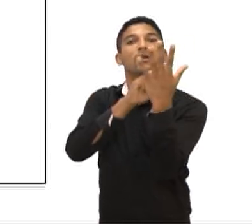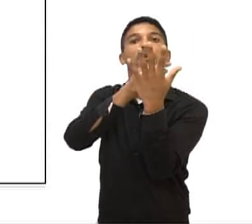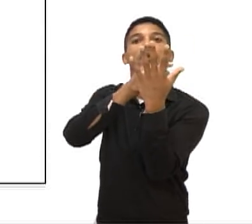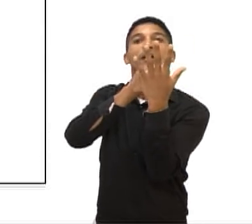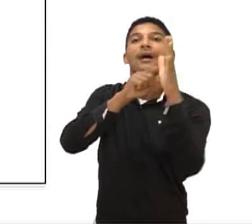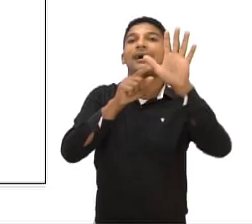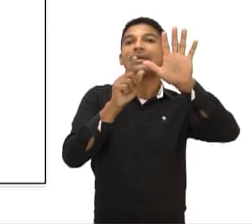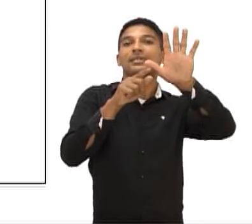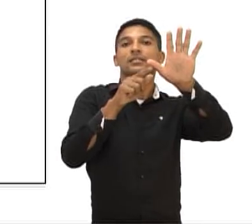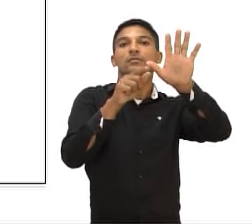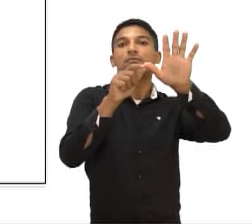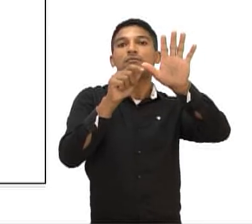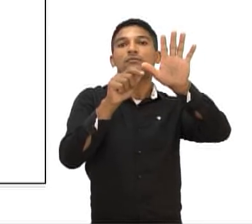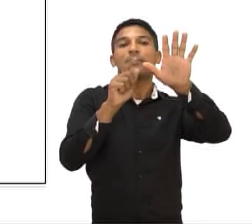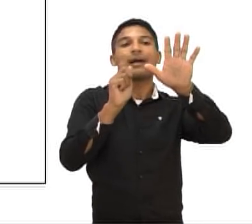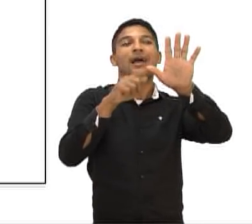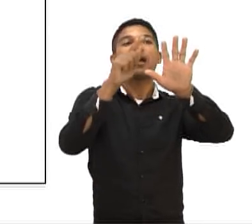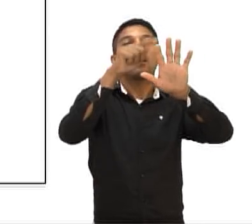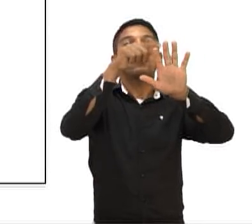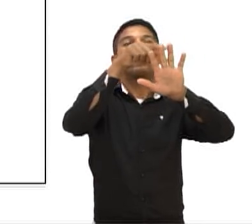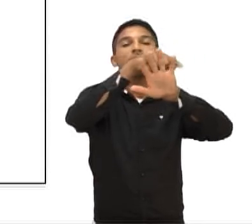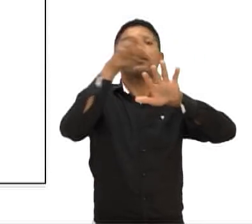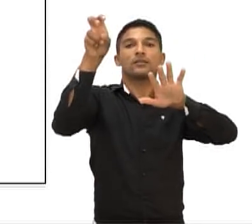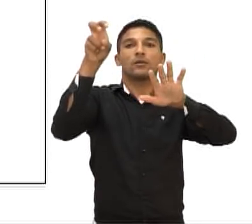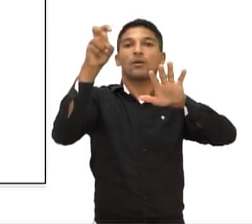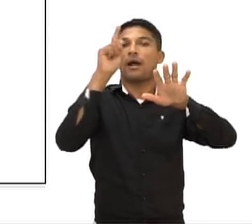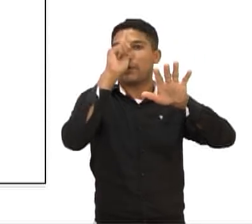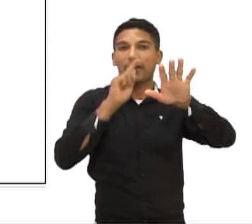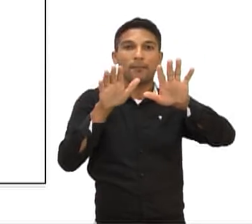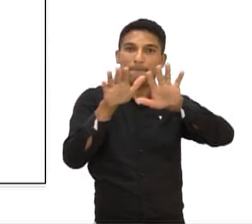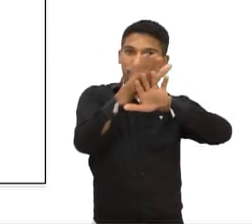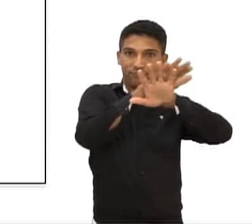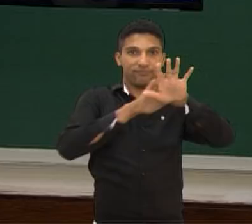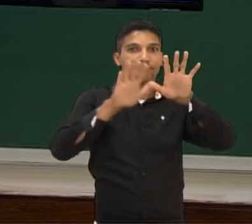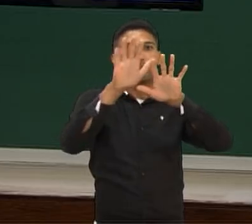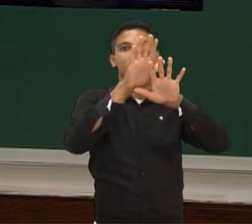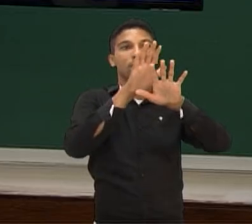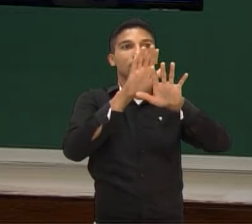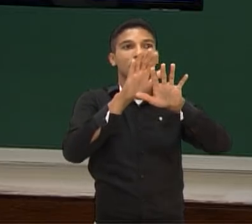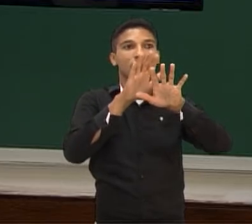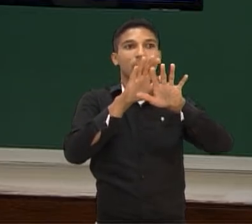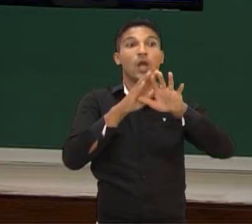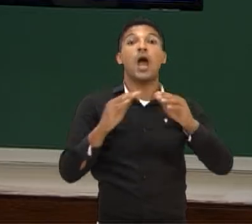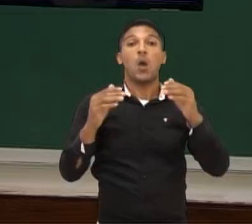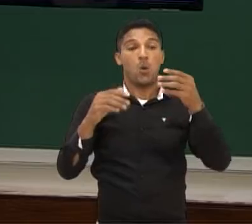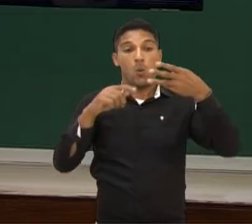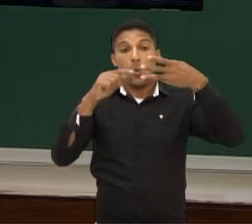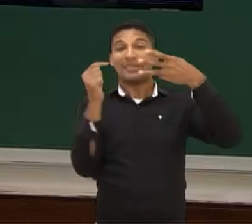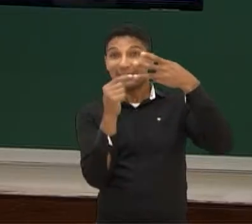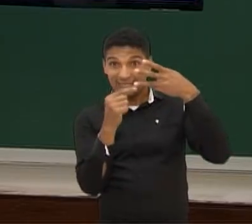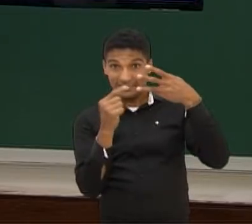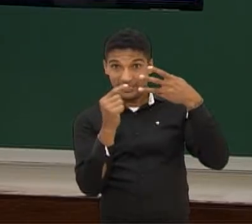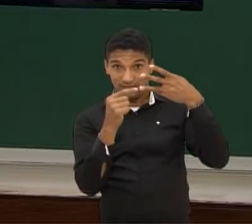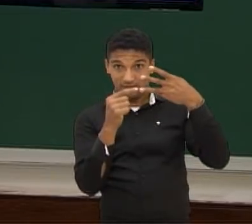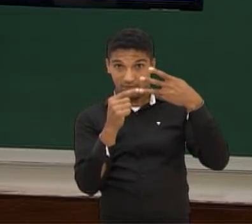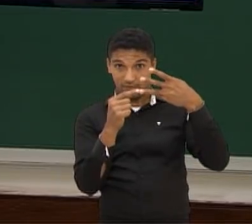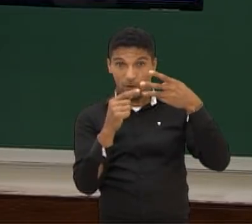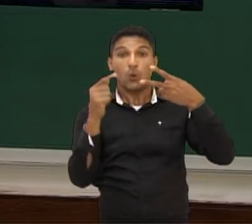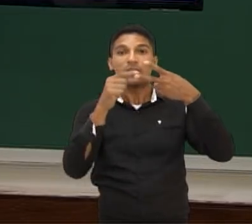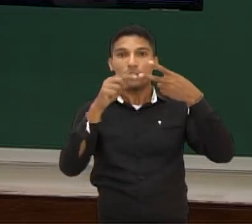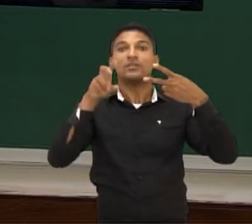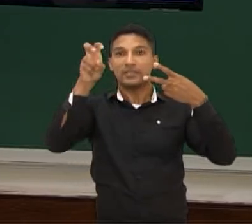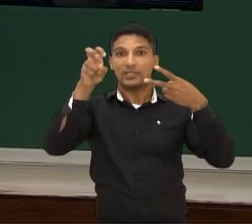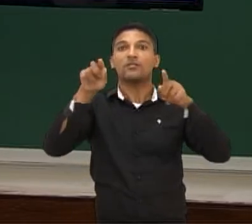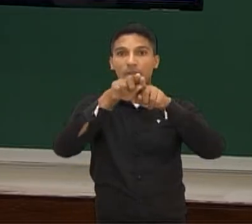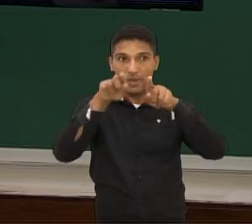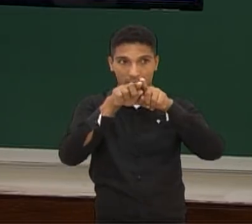forma, 5 triângulos e 5 amarelos. E o terceiro, 5 triângulos e apenas o quê? 3 amarelos, certo? Olhem aqui,